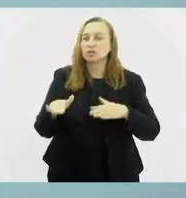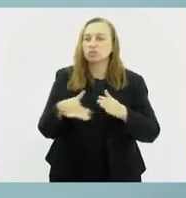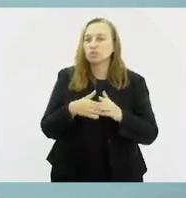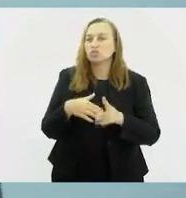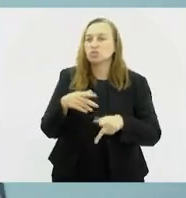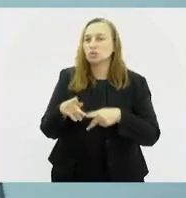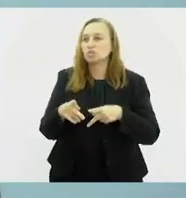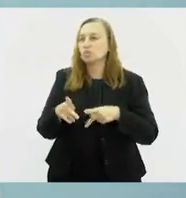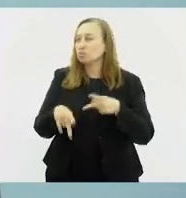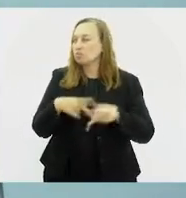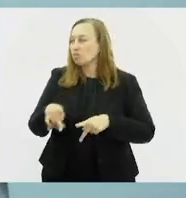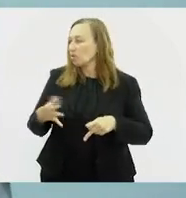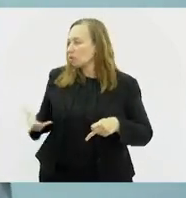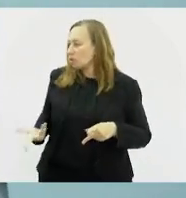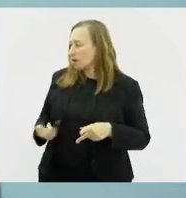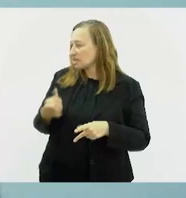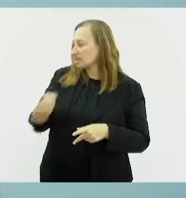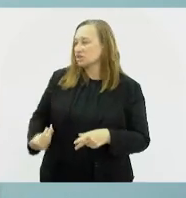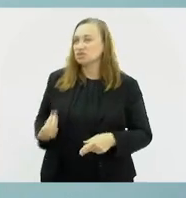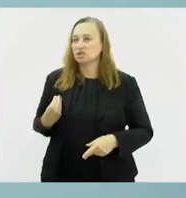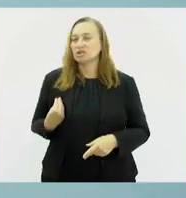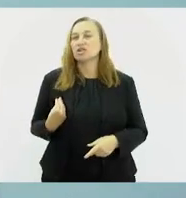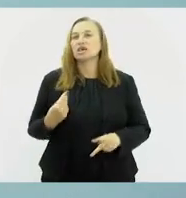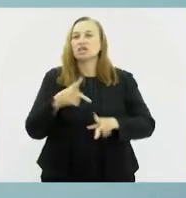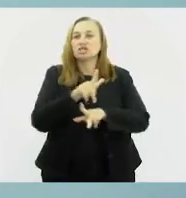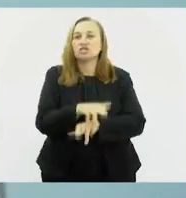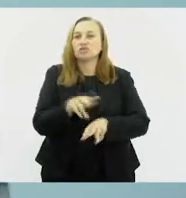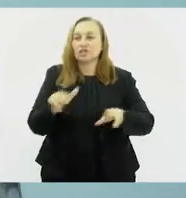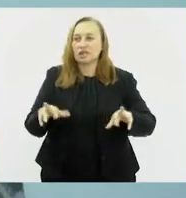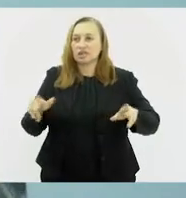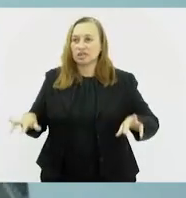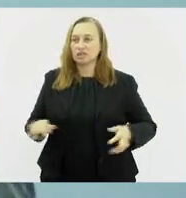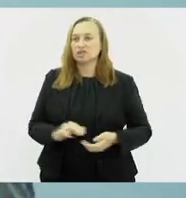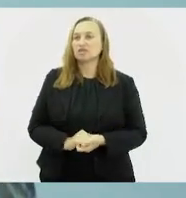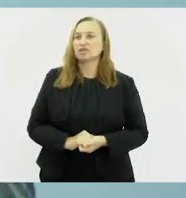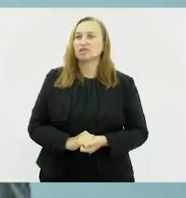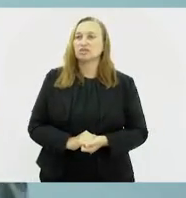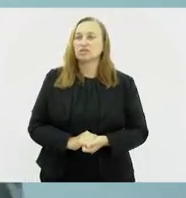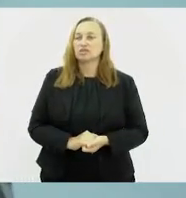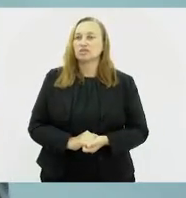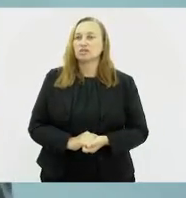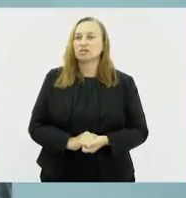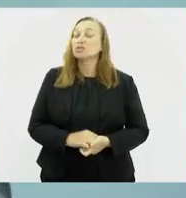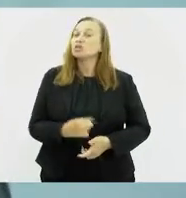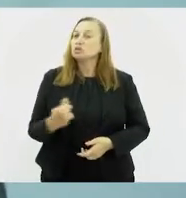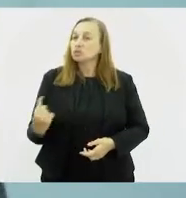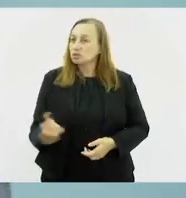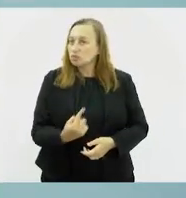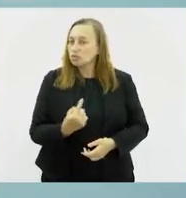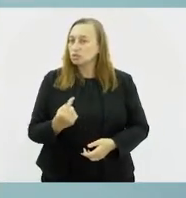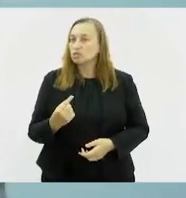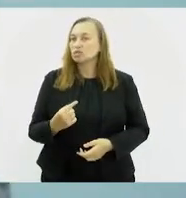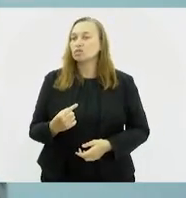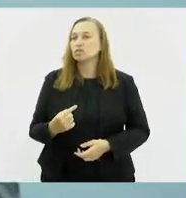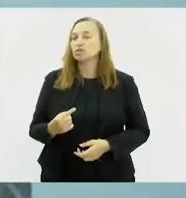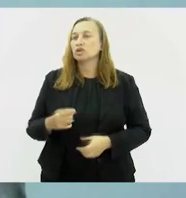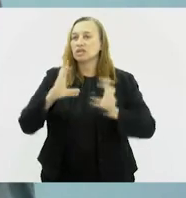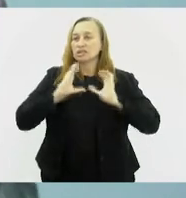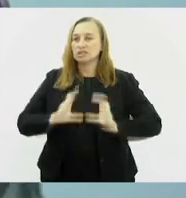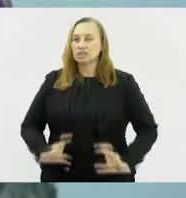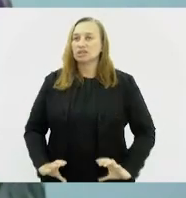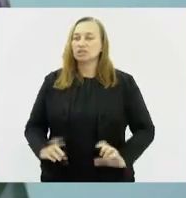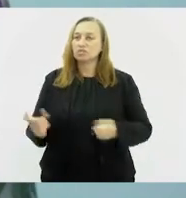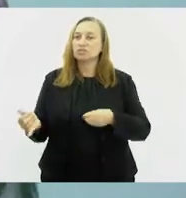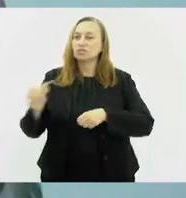uma qualidade de vida diferenciada. Né? E nós, eu digo enquanto cidadã de Volta Redonda,